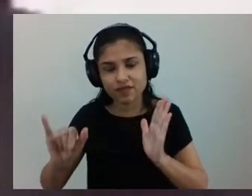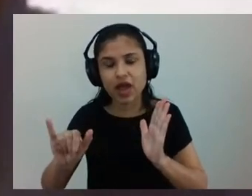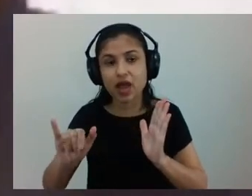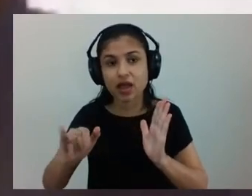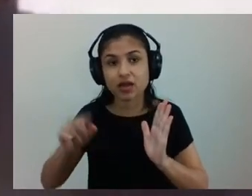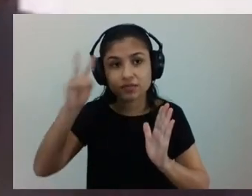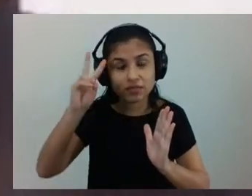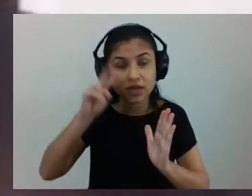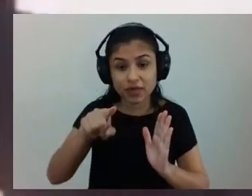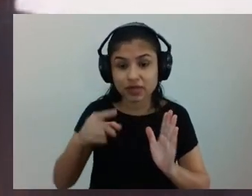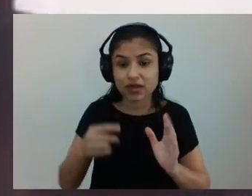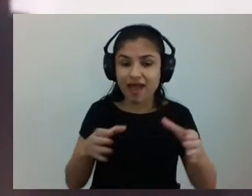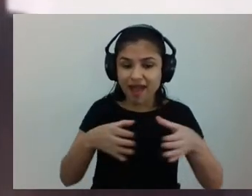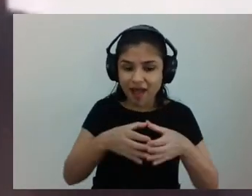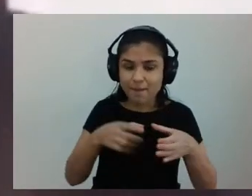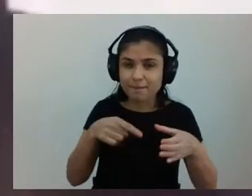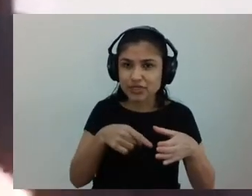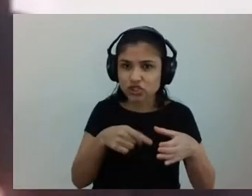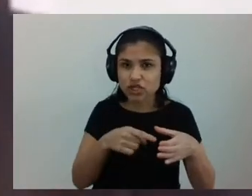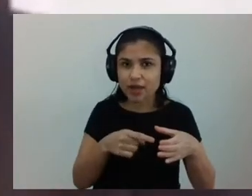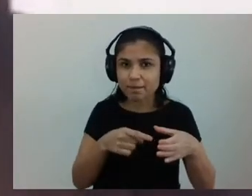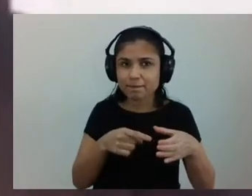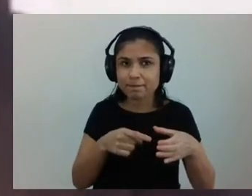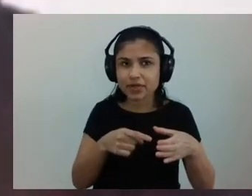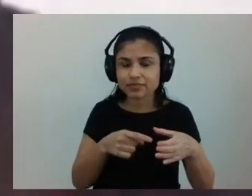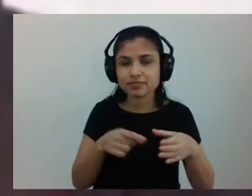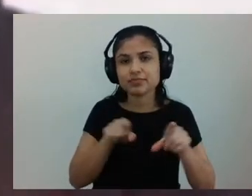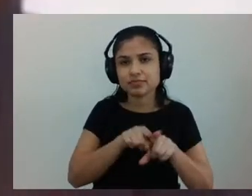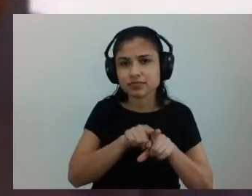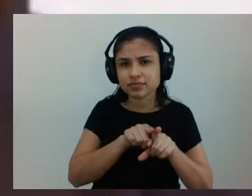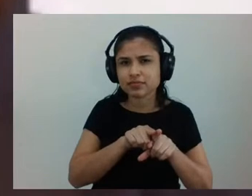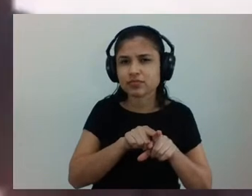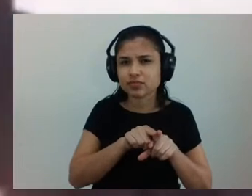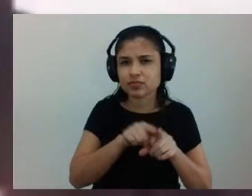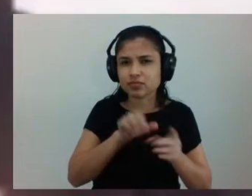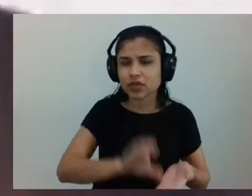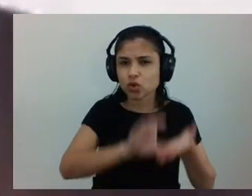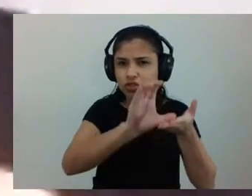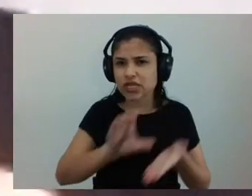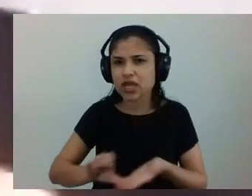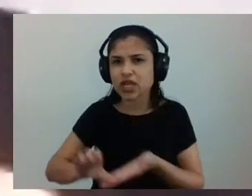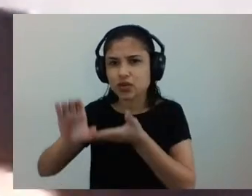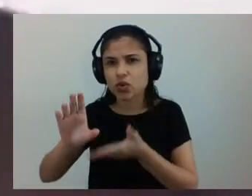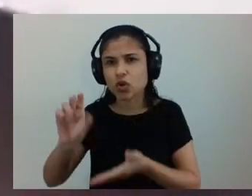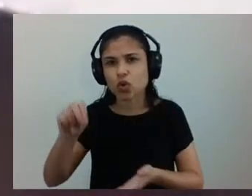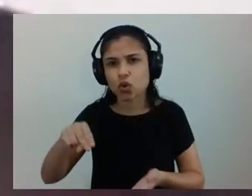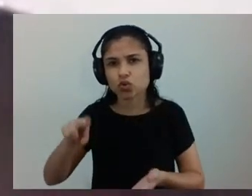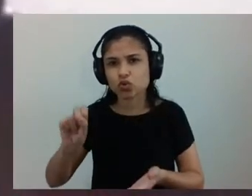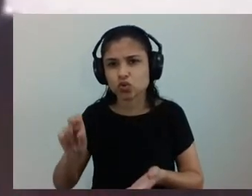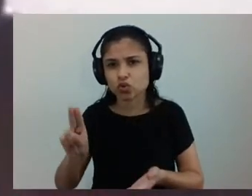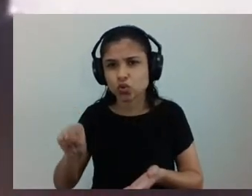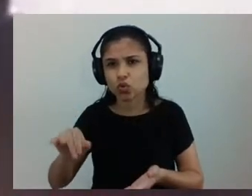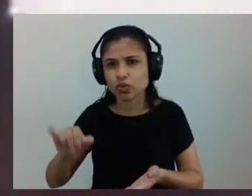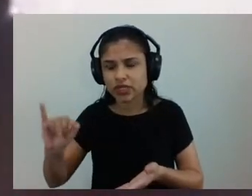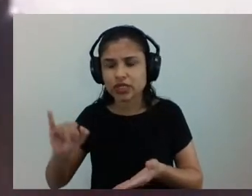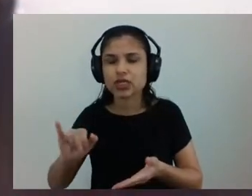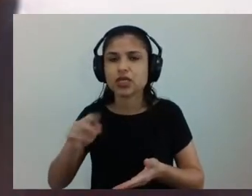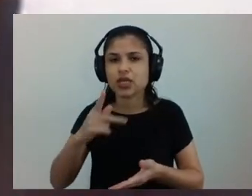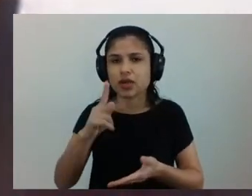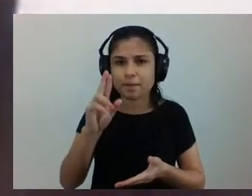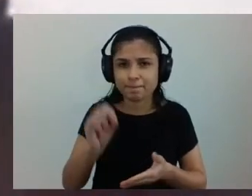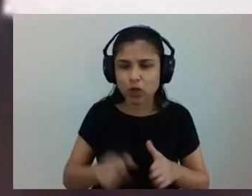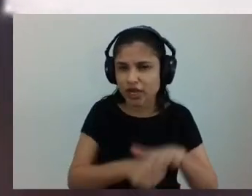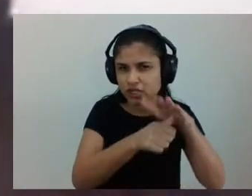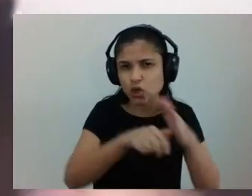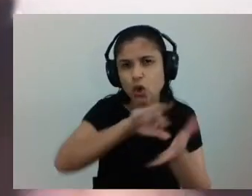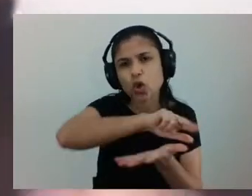chapa praticamente inteira nas duas inscrições das entidades e do Consune, ou seja, reitor, vice-reitor, pró-reitores e os adjuntos,